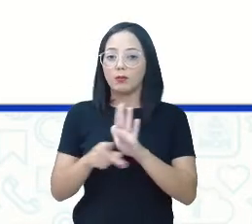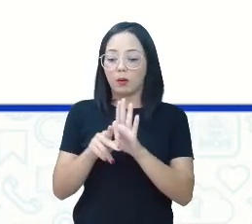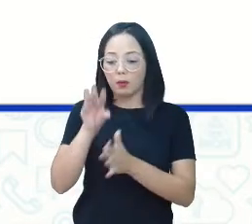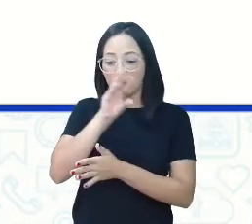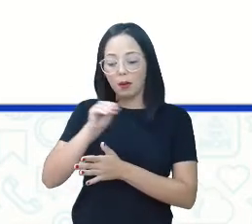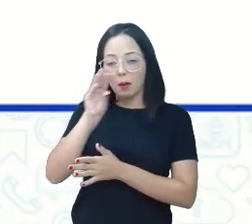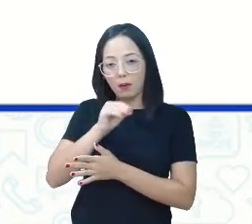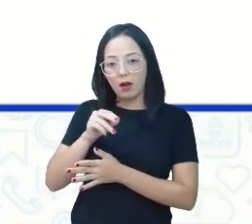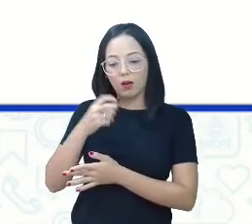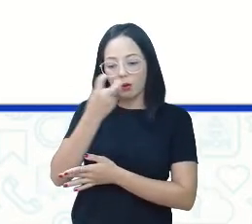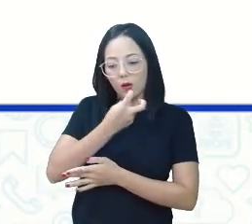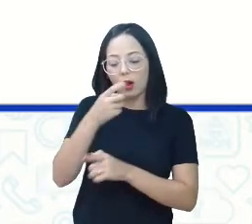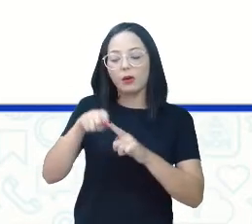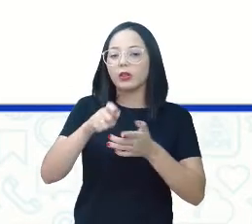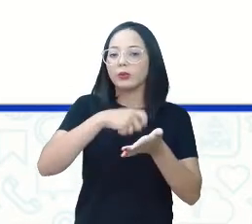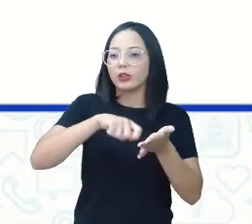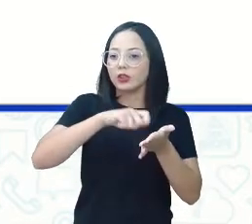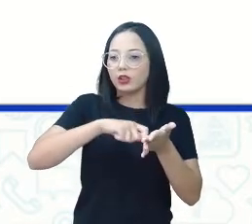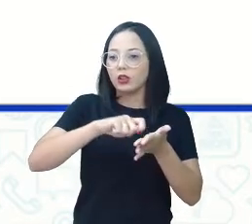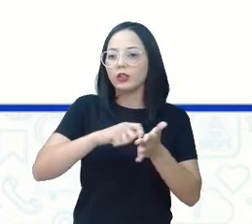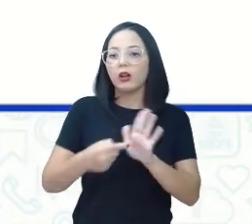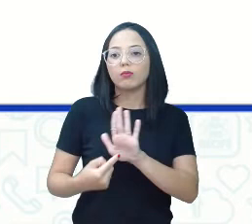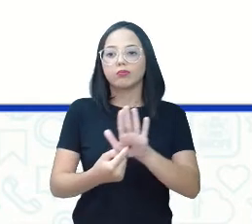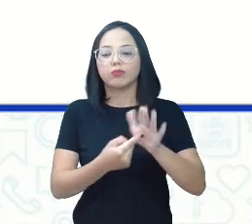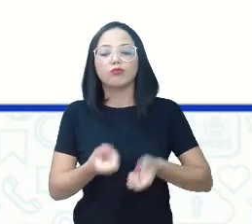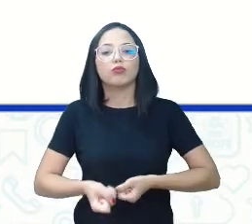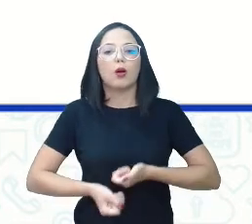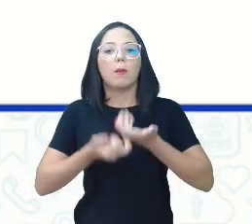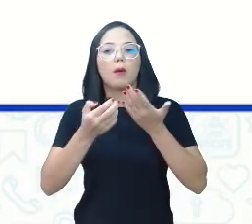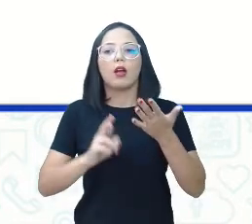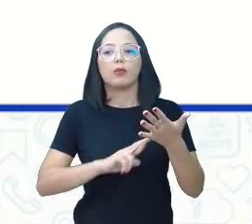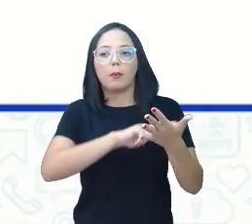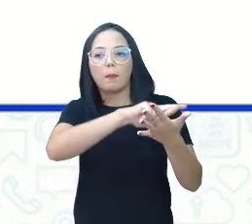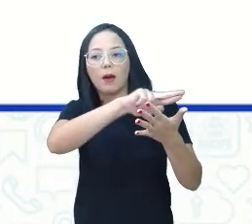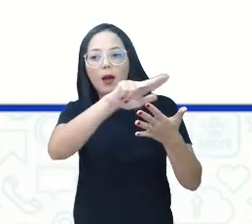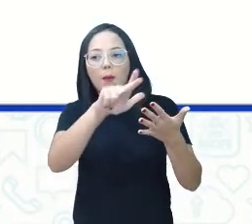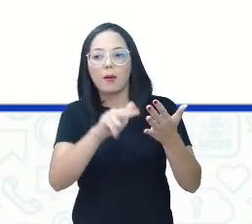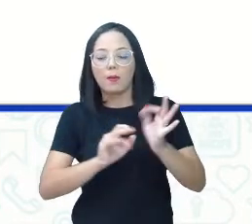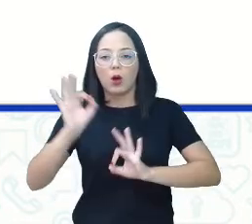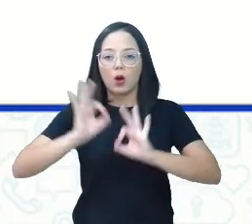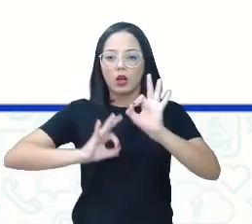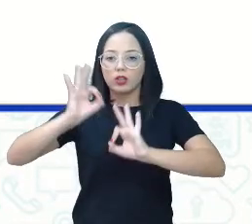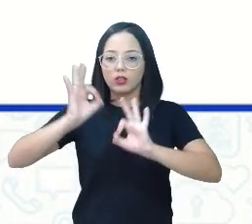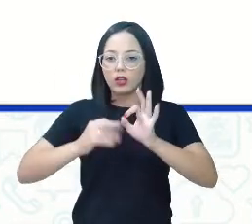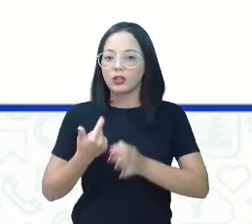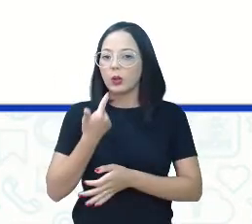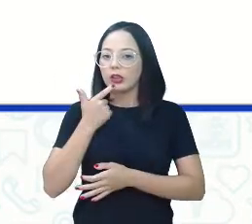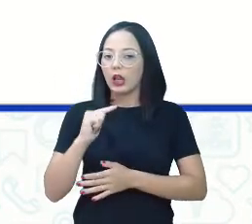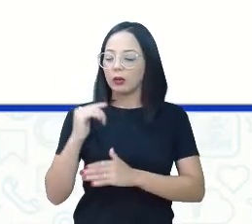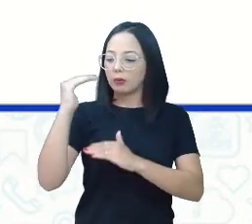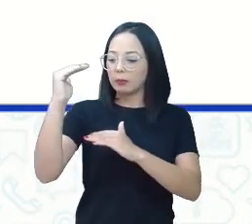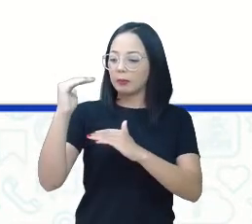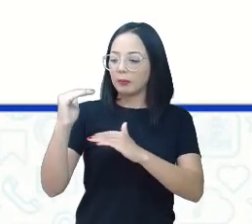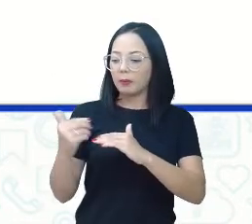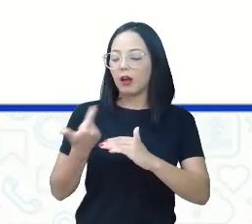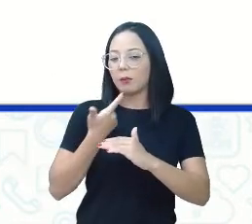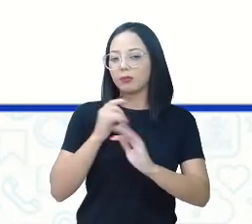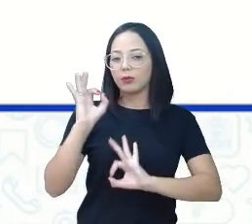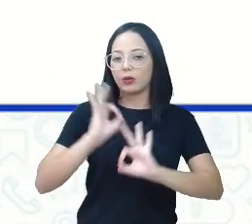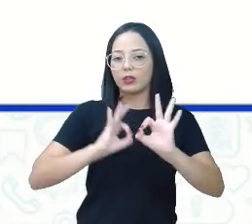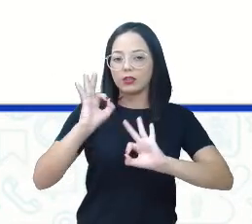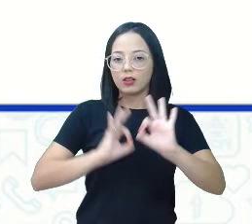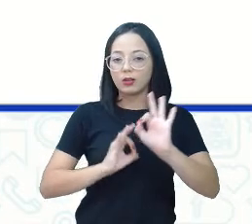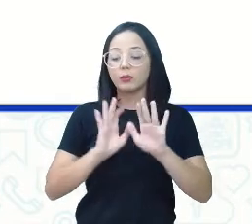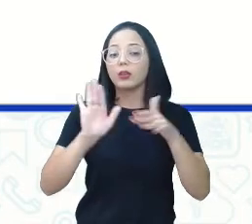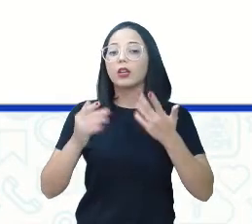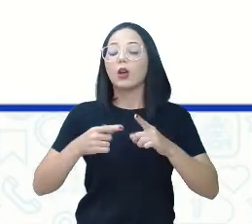fala quanto na escrita, manifestando-se nos diversos níveis de organização de uma língua.